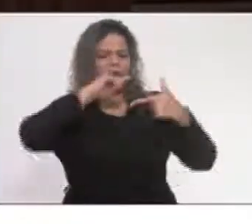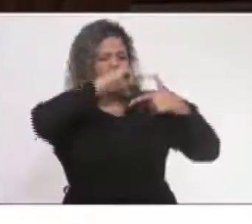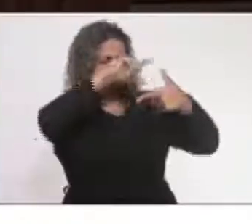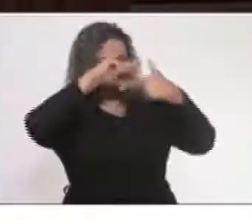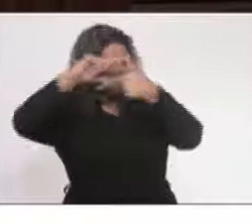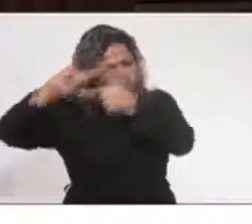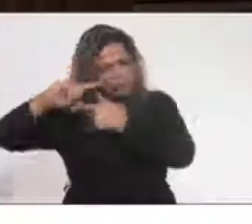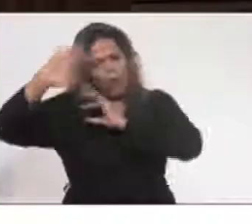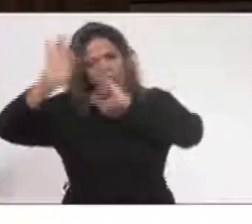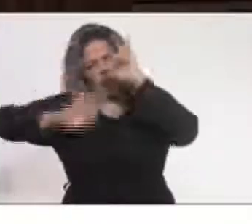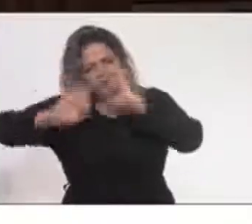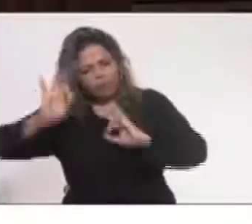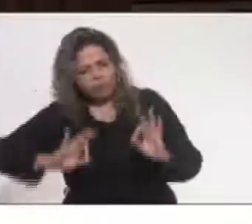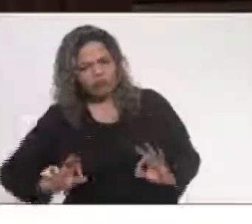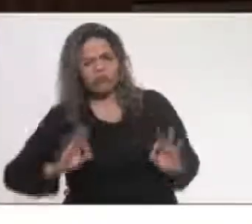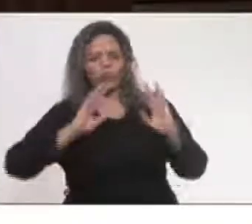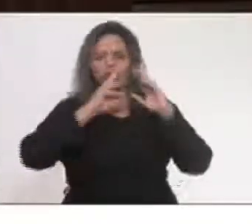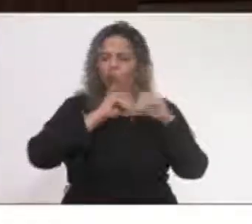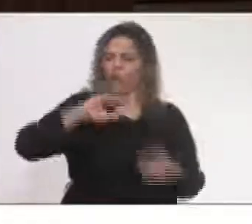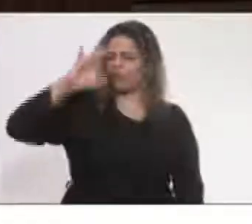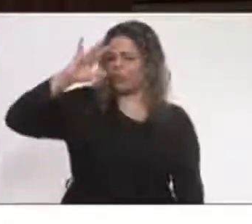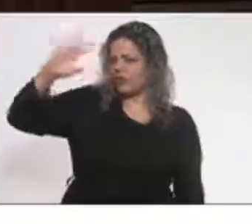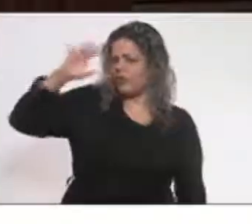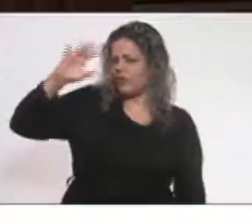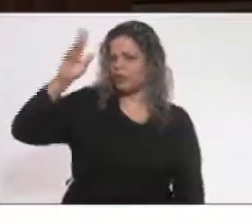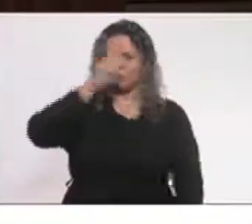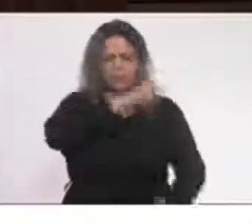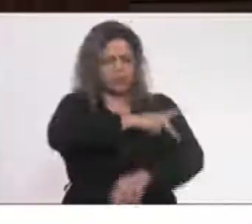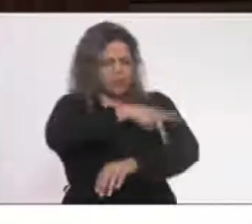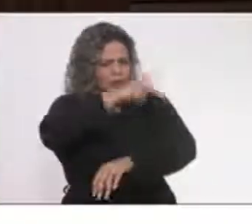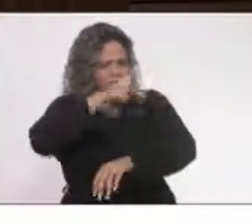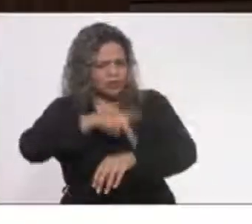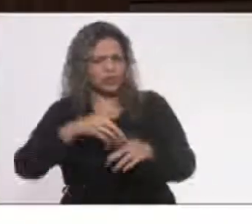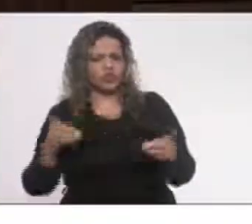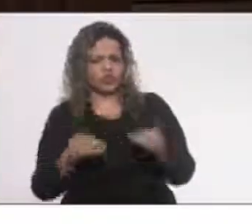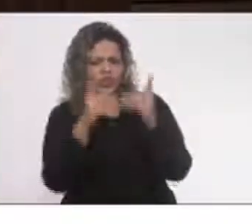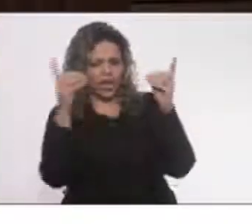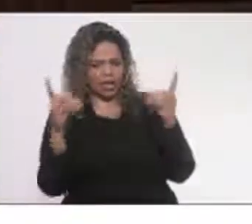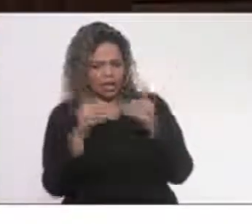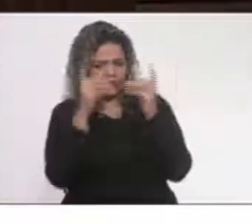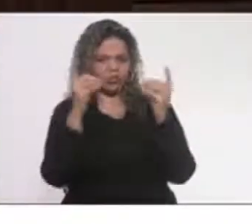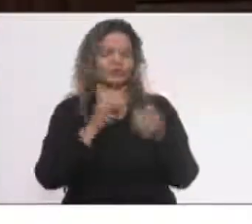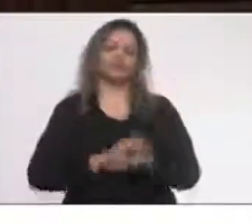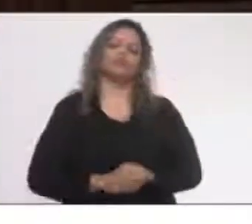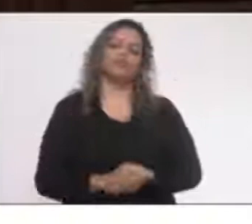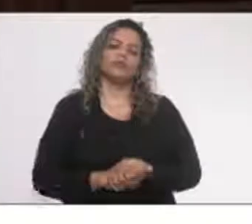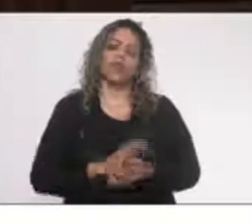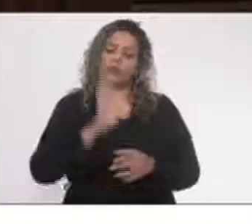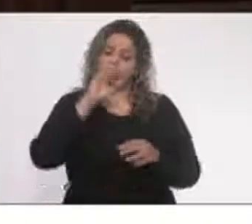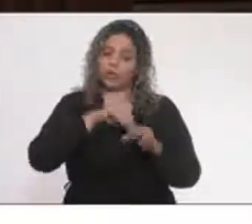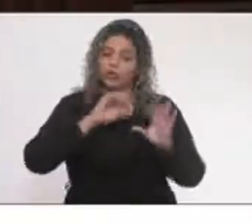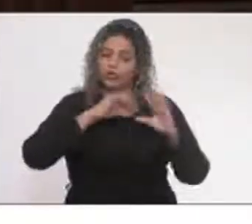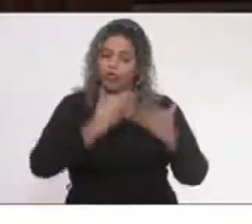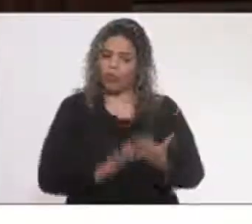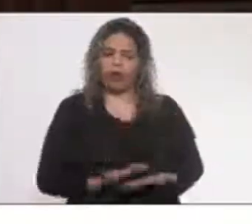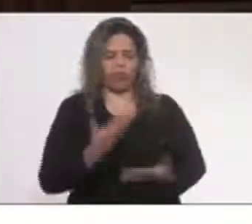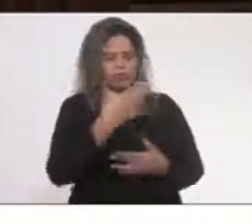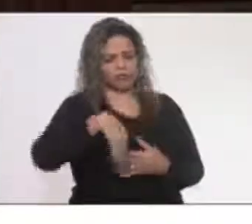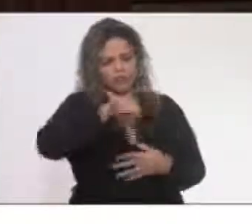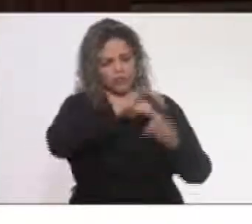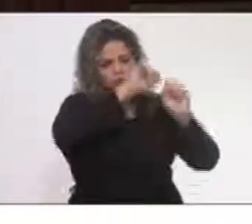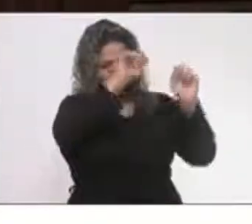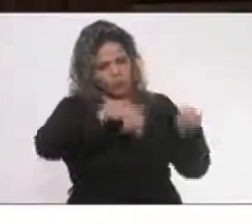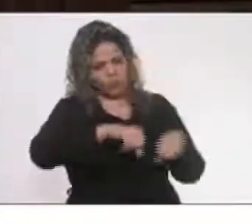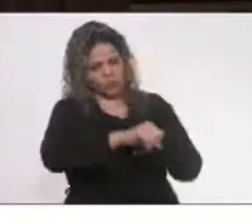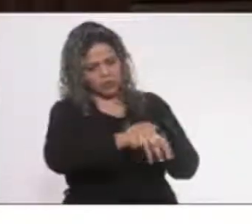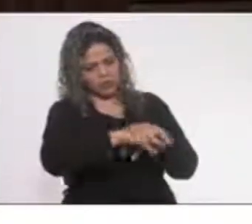organização epistemológico, filosófico, pedagógico, didático das escolas, das redes, dos sistemas de